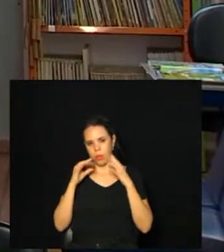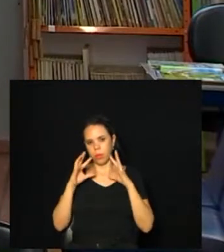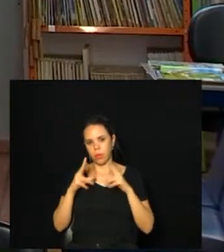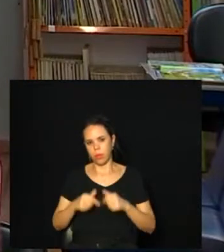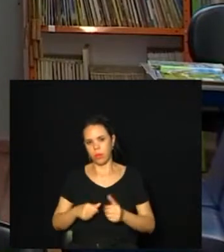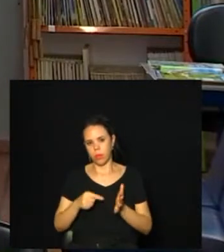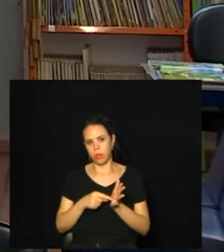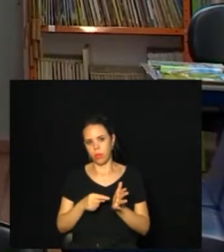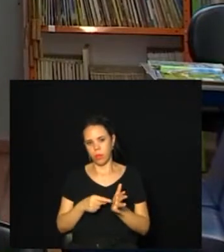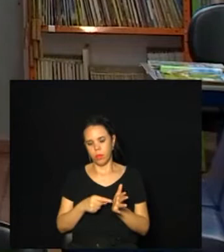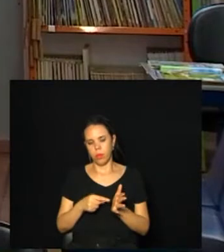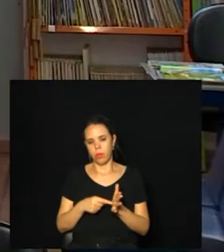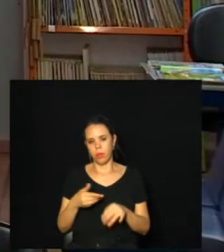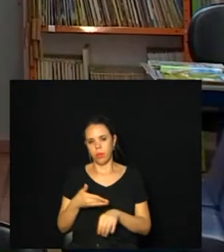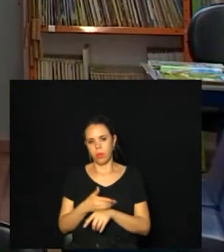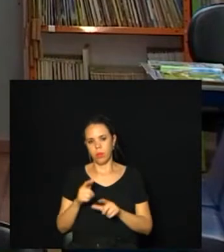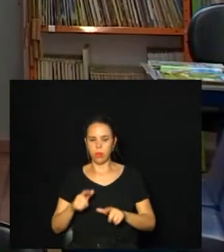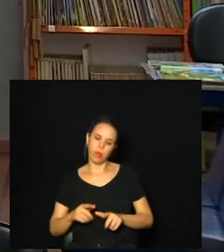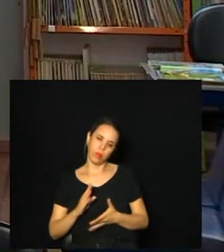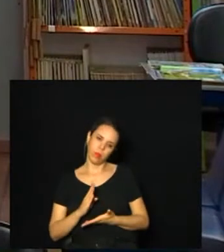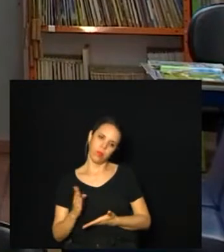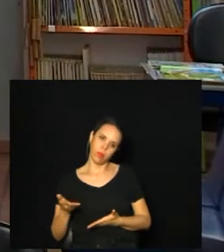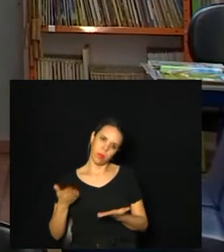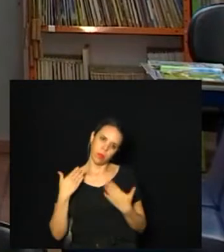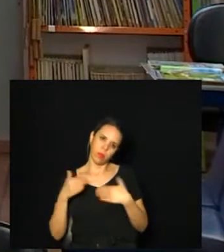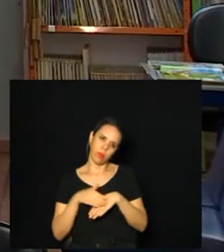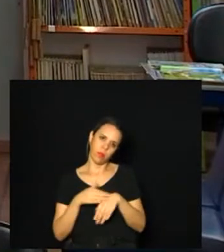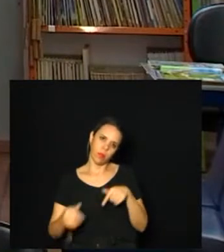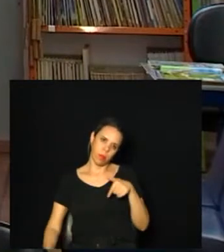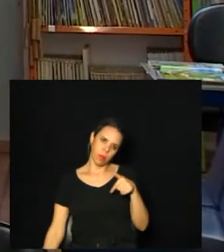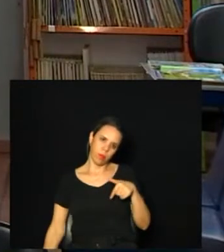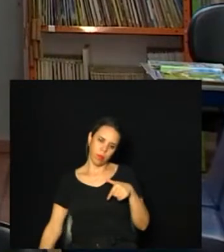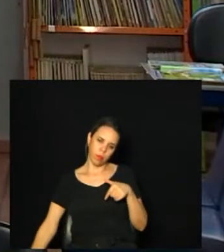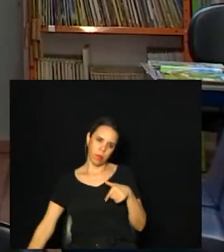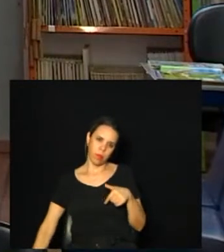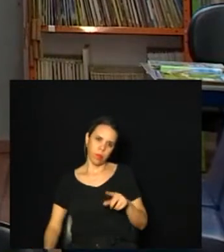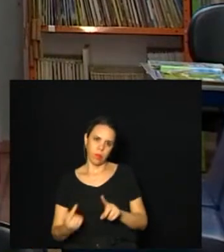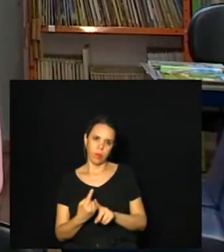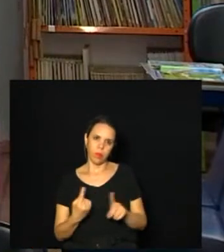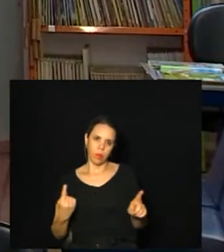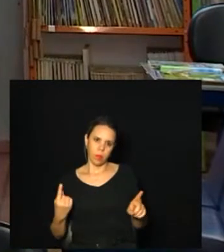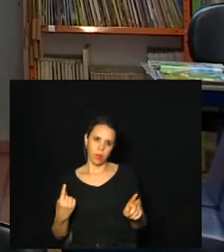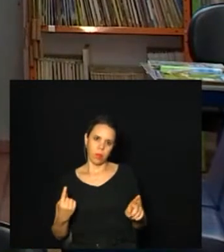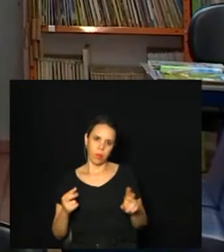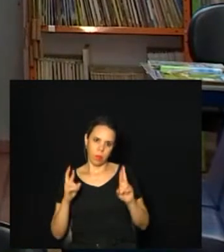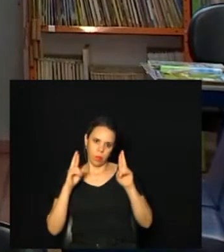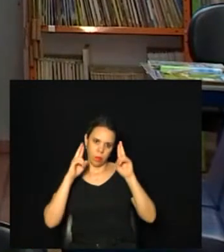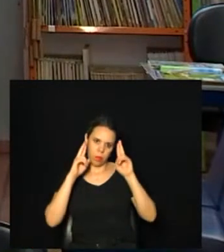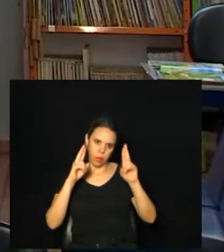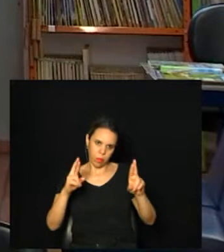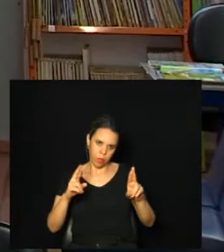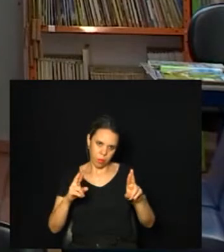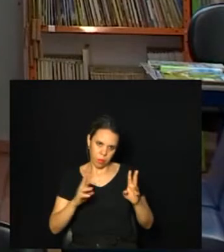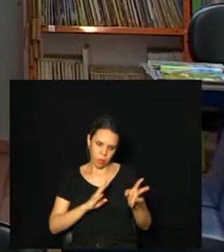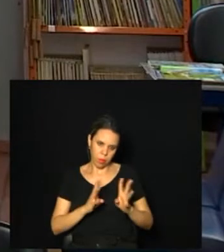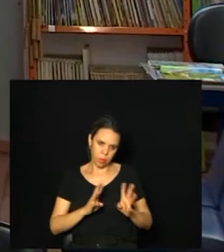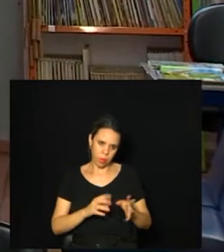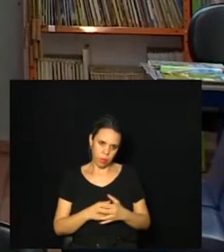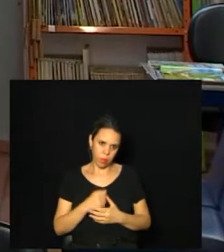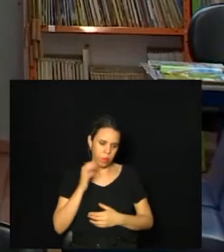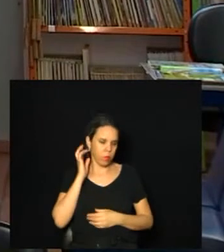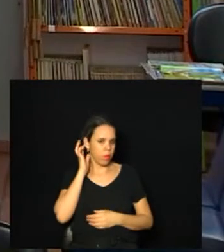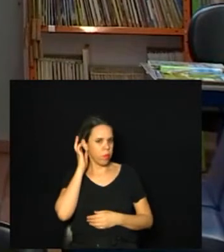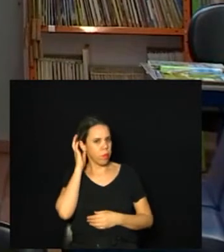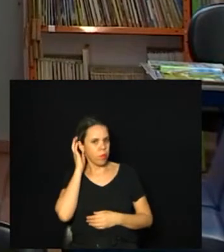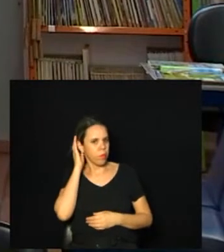as mãos, frequente o espaço da biblioteca, venha bater um papo aqui com distanciamento, com respeito às aglomerações, mas o